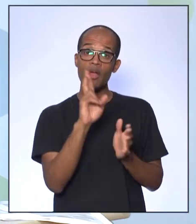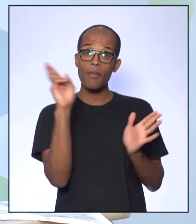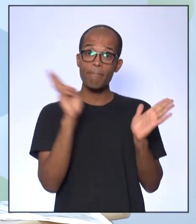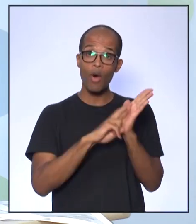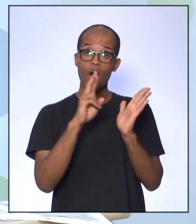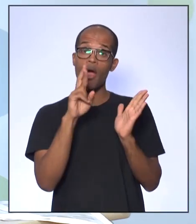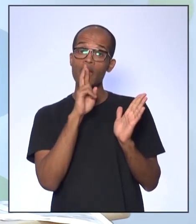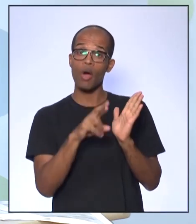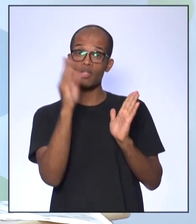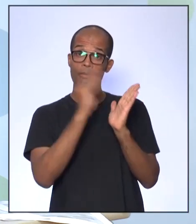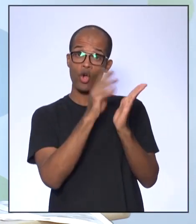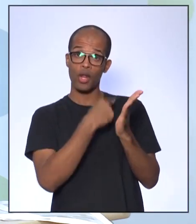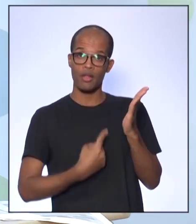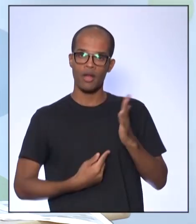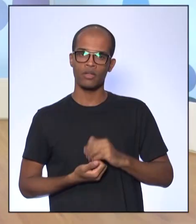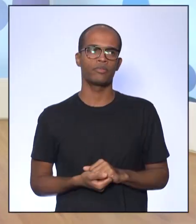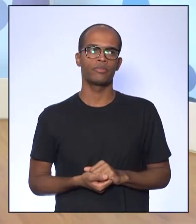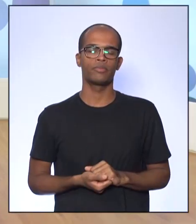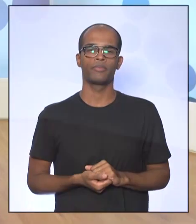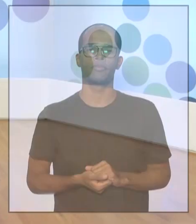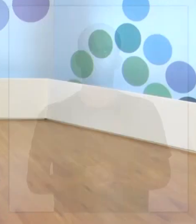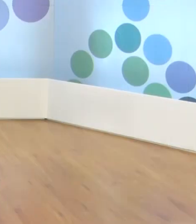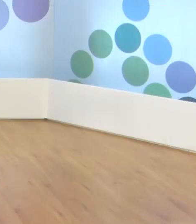sua resposta no caderno e compartilha com a gente.